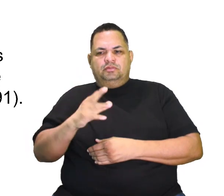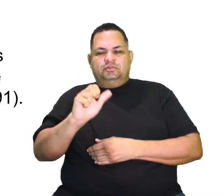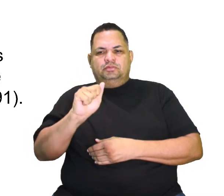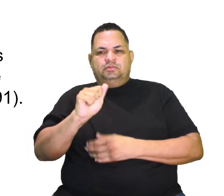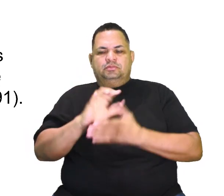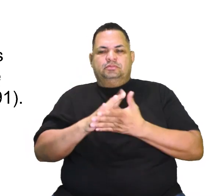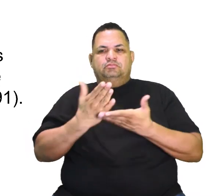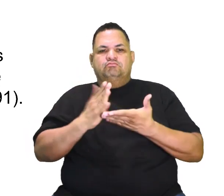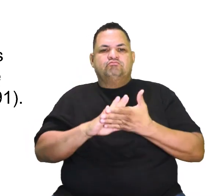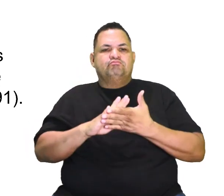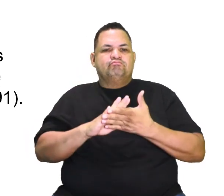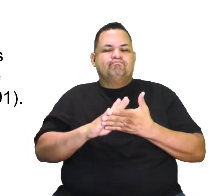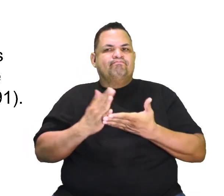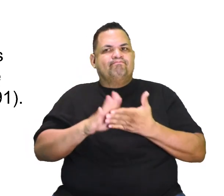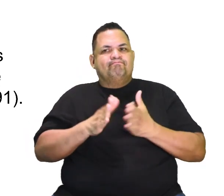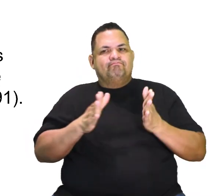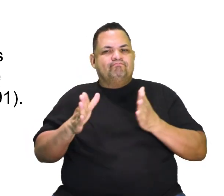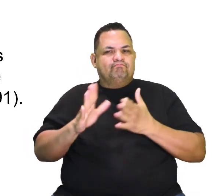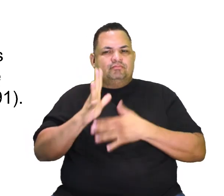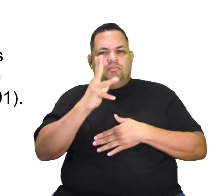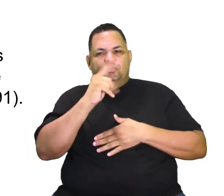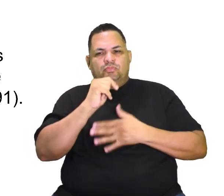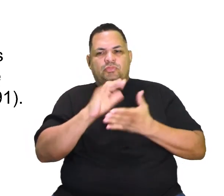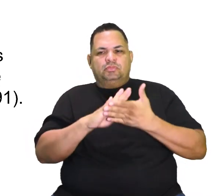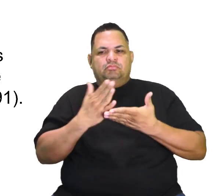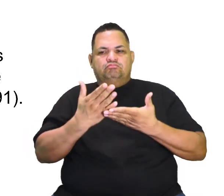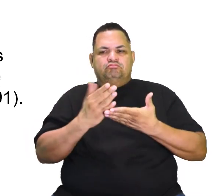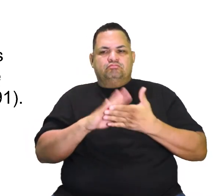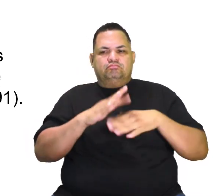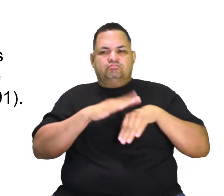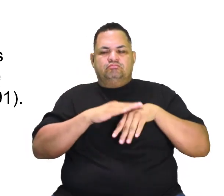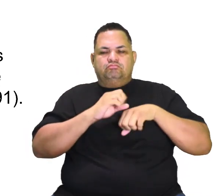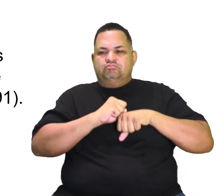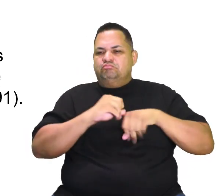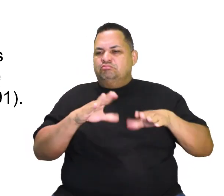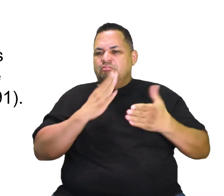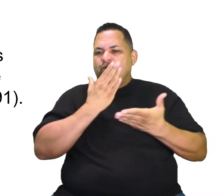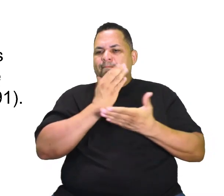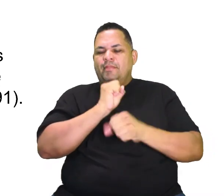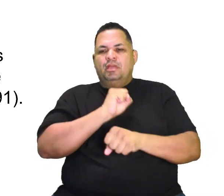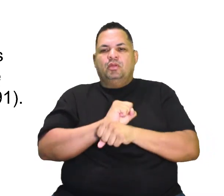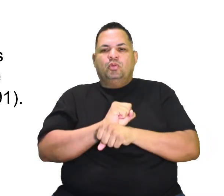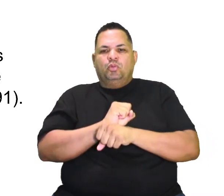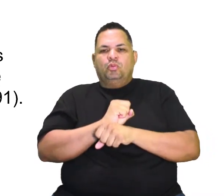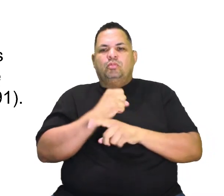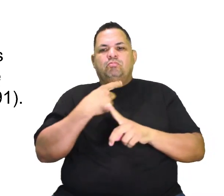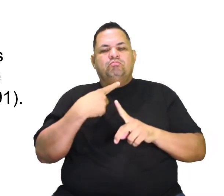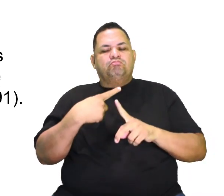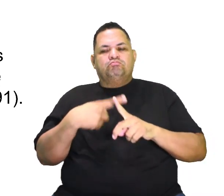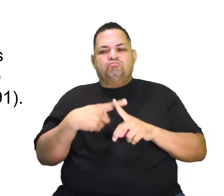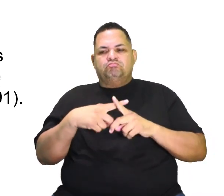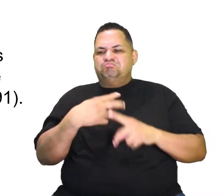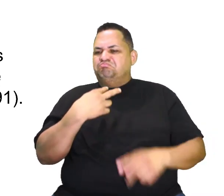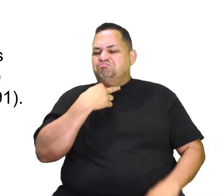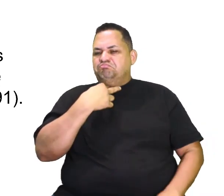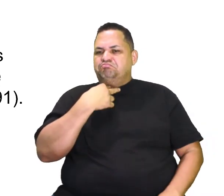também sem ser realizada no período da pandemia, porque as pessoas não podiam, né, se